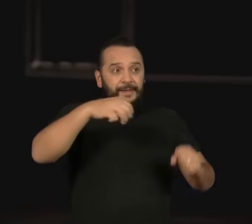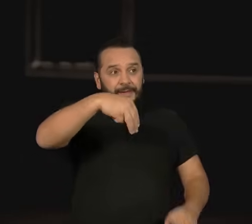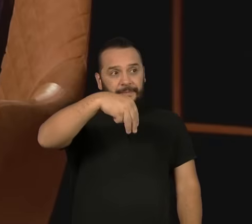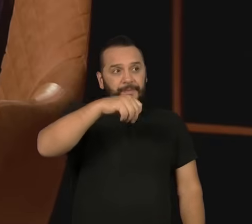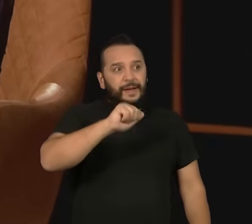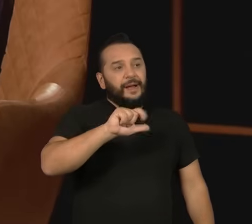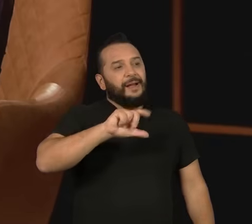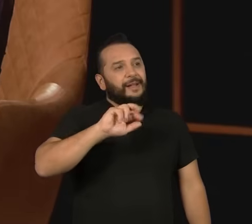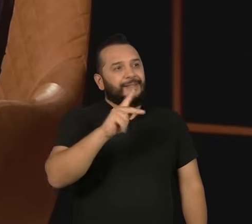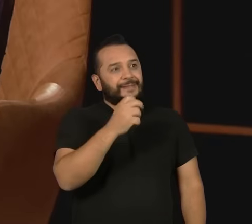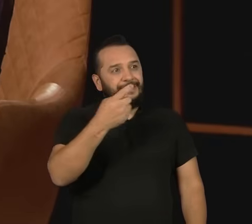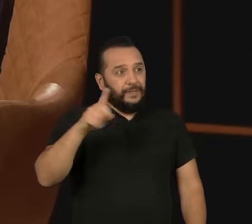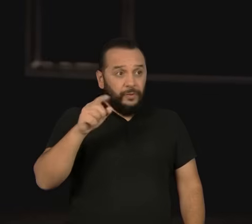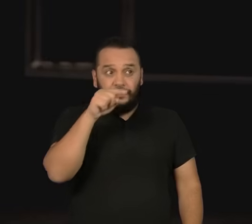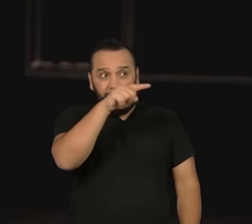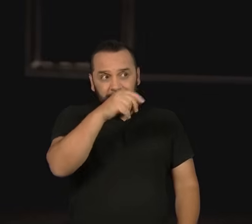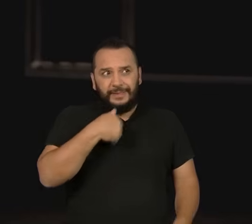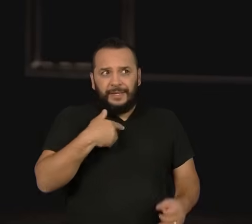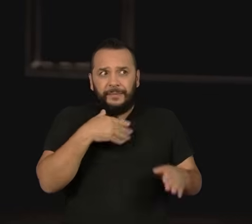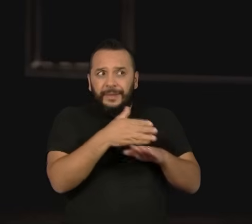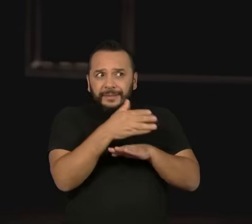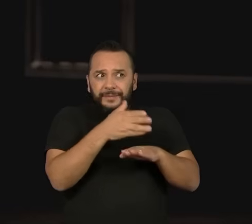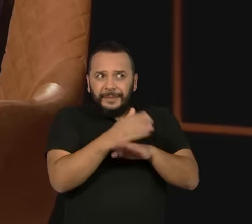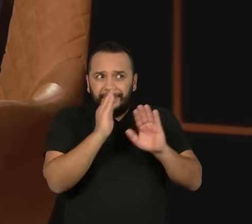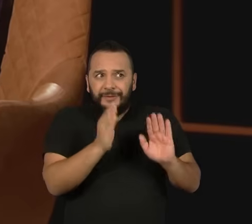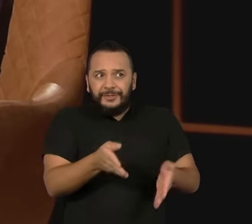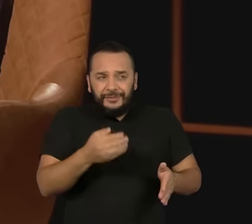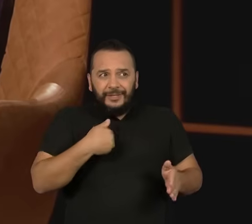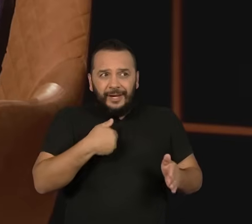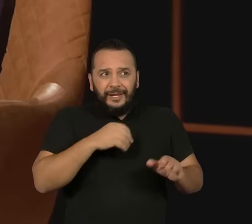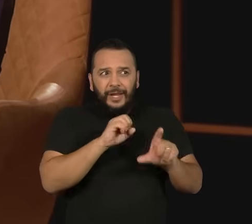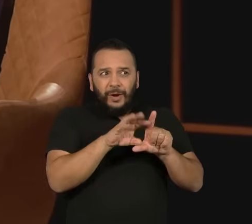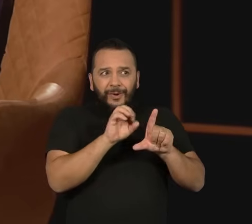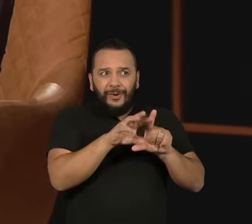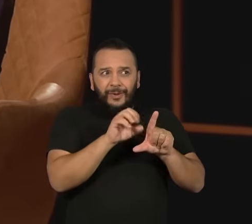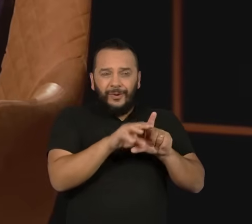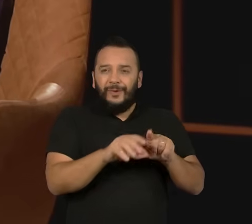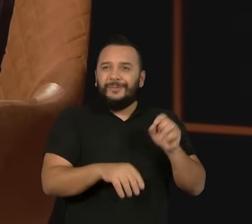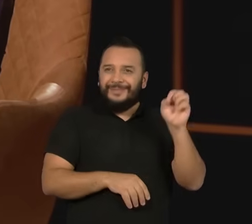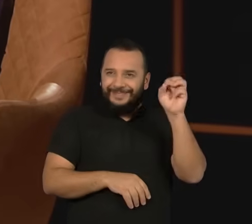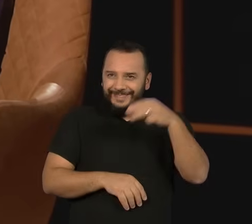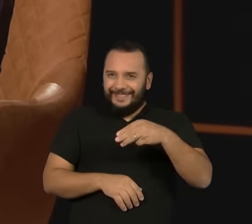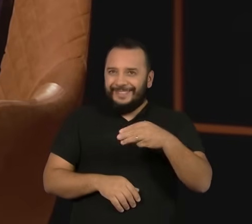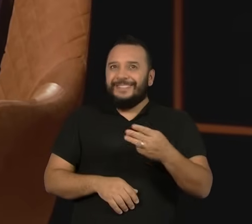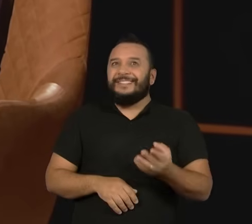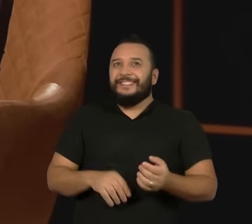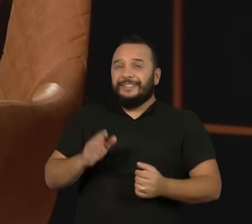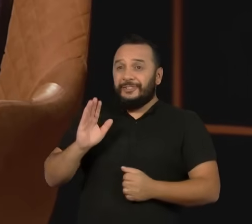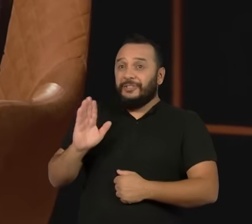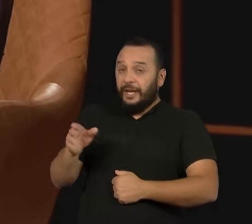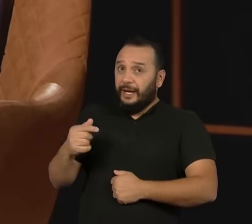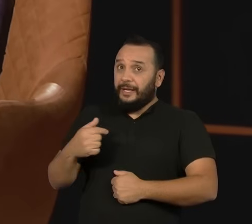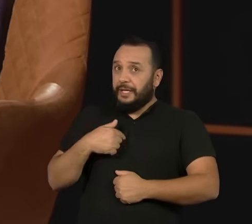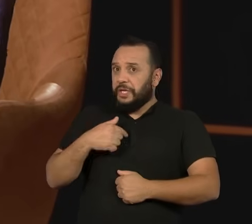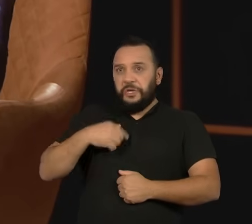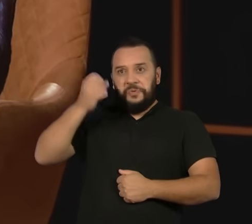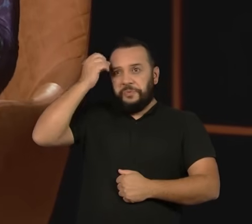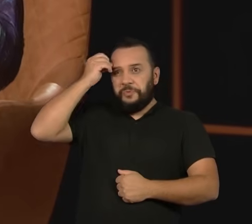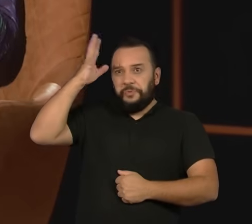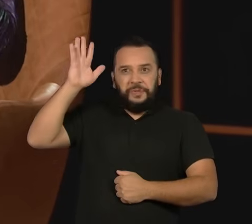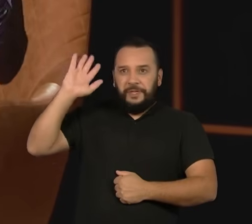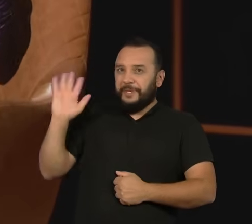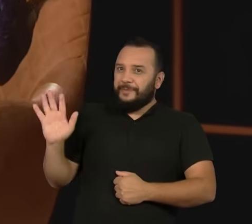muitos atores. E você chegou a fazer uma participação, né? Eu fiz. Você sabe que recuperaram faz pouco tempo. Eu mesma não via